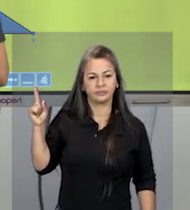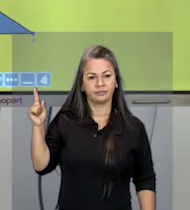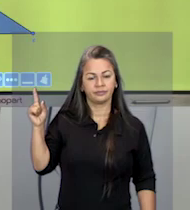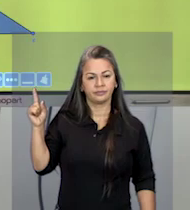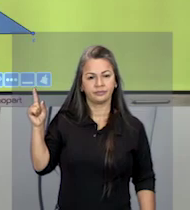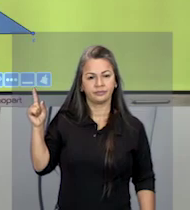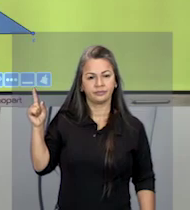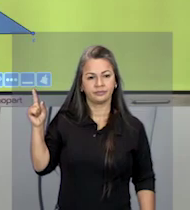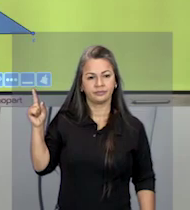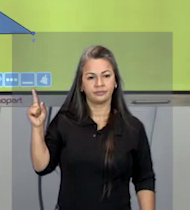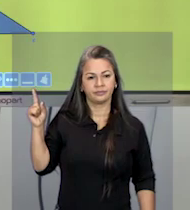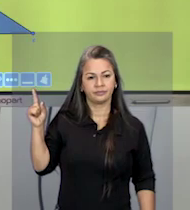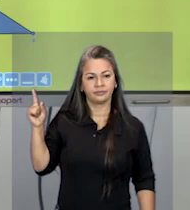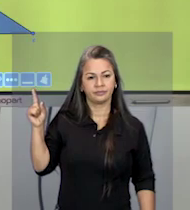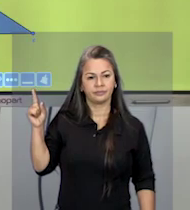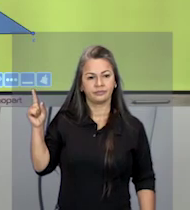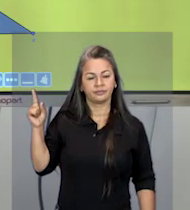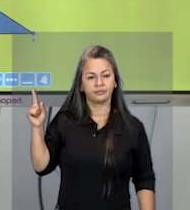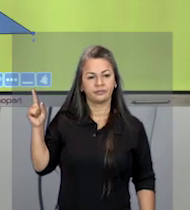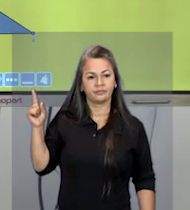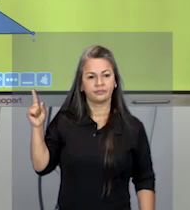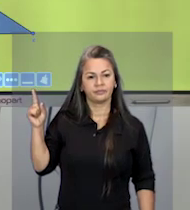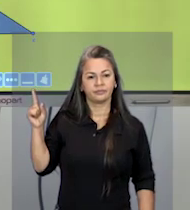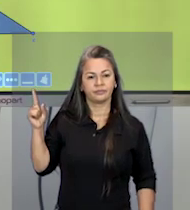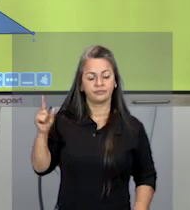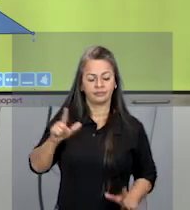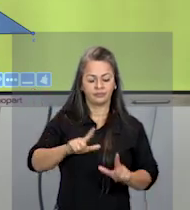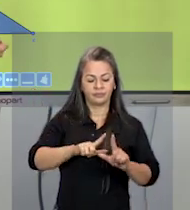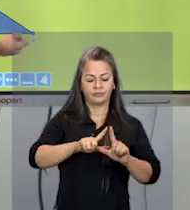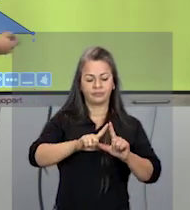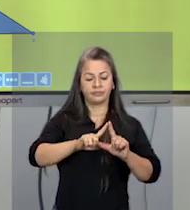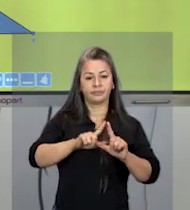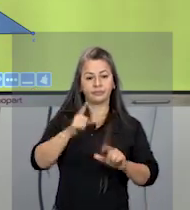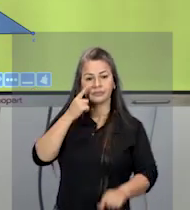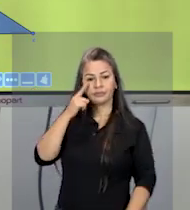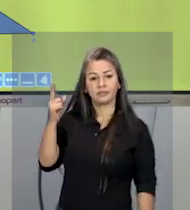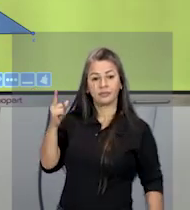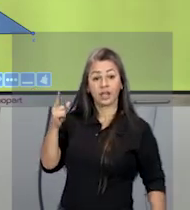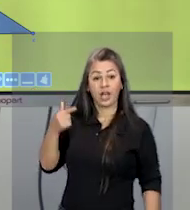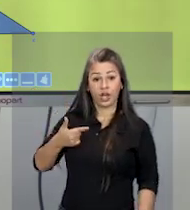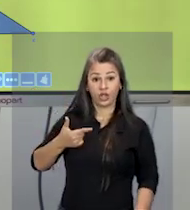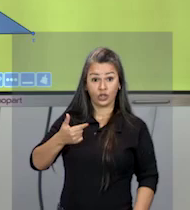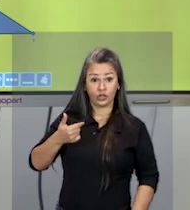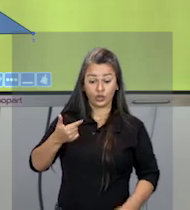para ficar mais fácil o cálculo, por quê? Porque nós vamos considerar que o 12 é a base e o 8 a